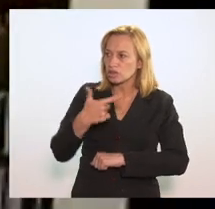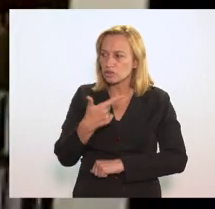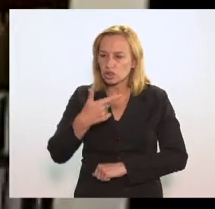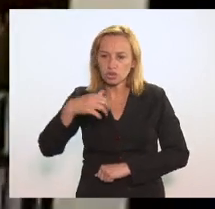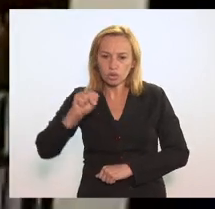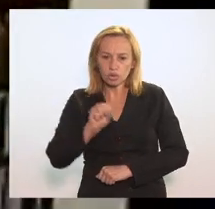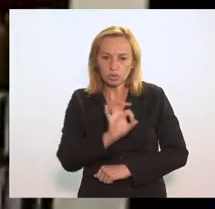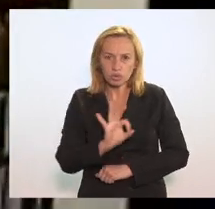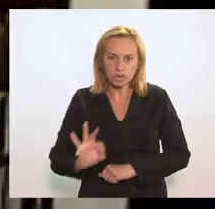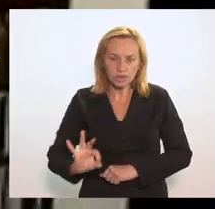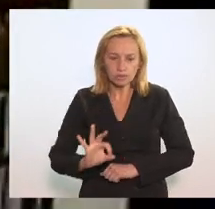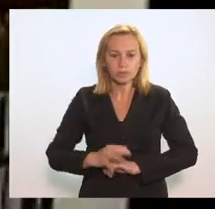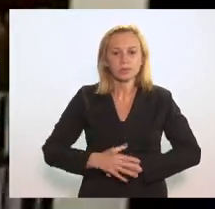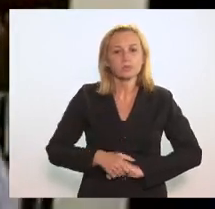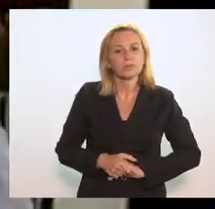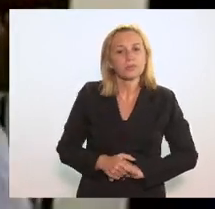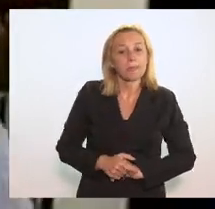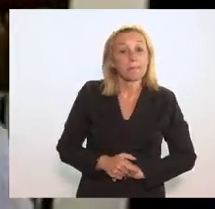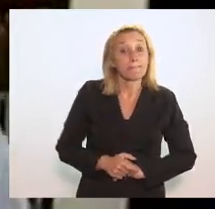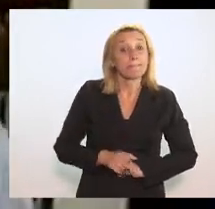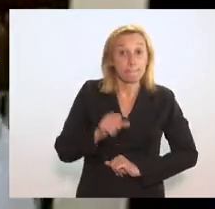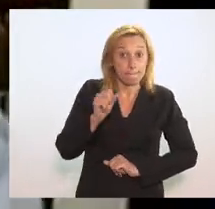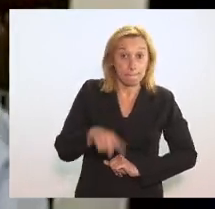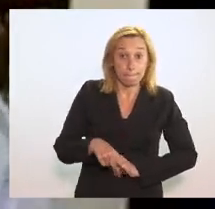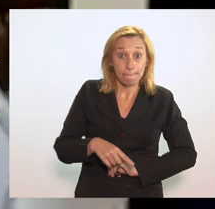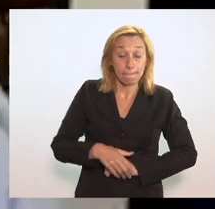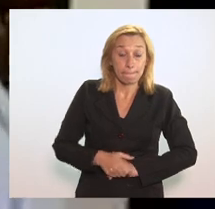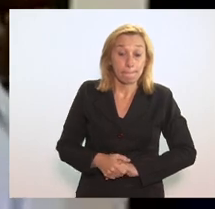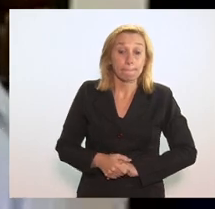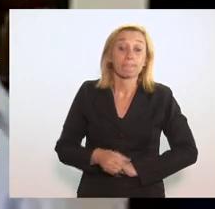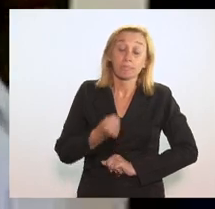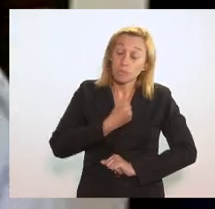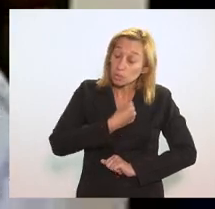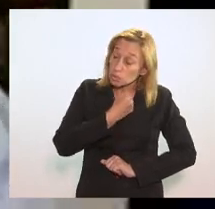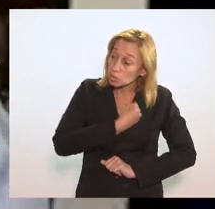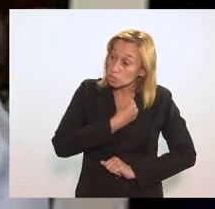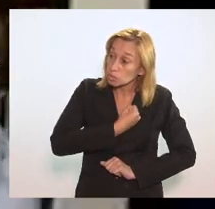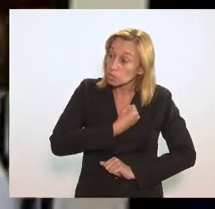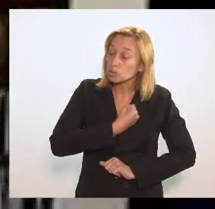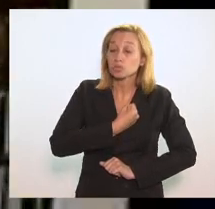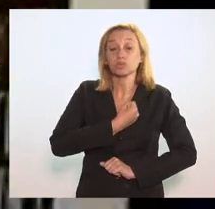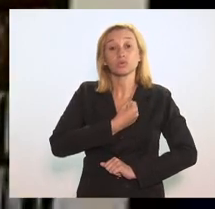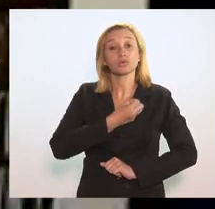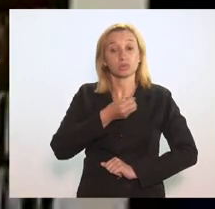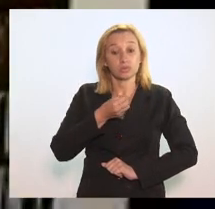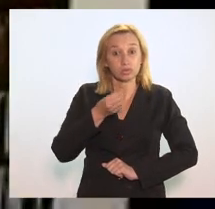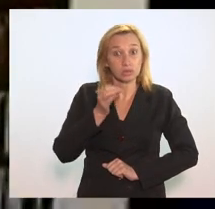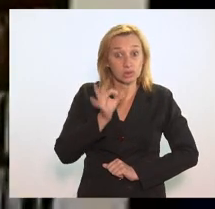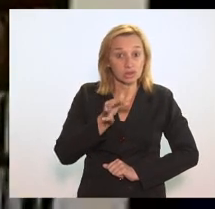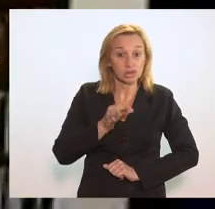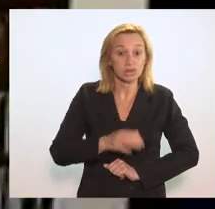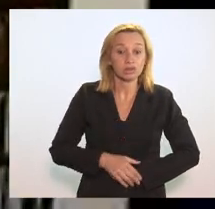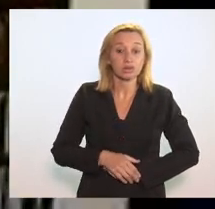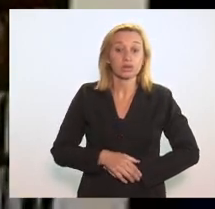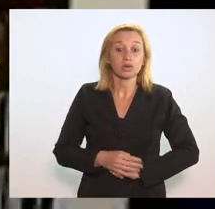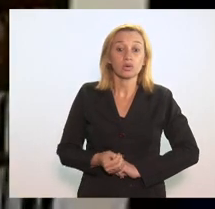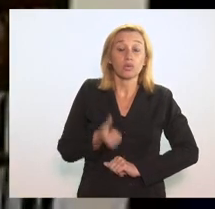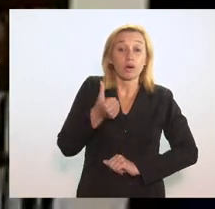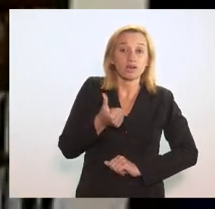28%, que é um número expressivo, é quase um